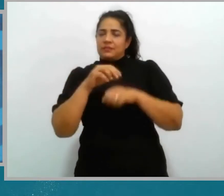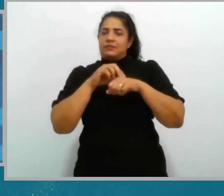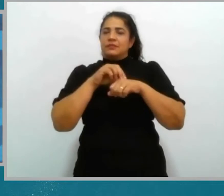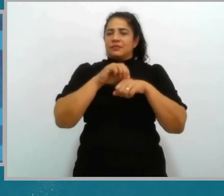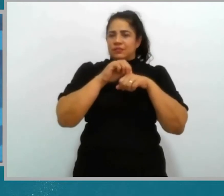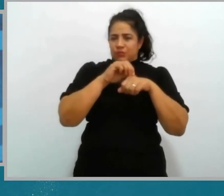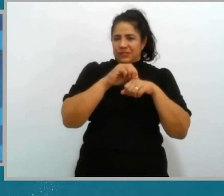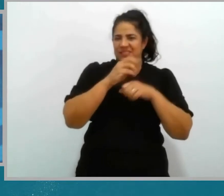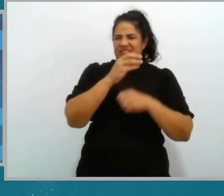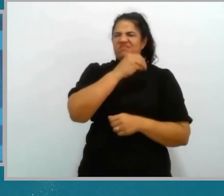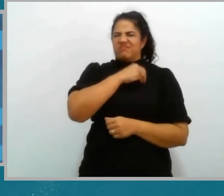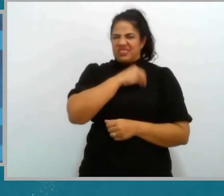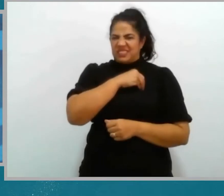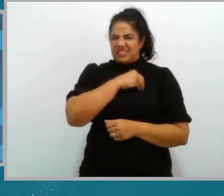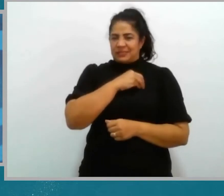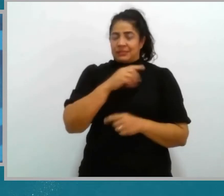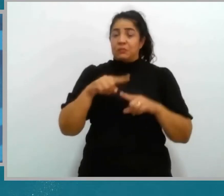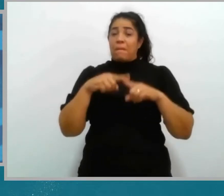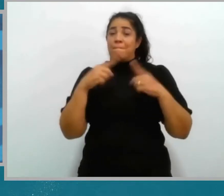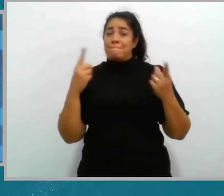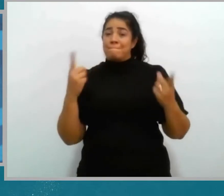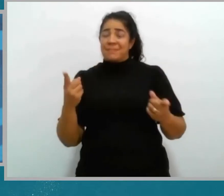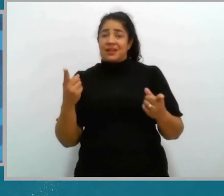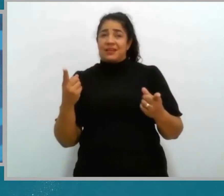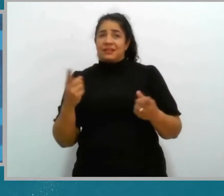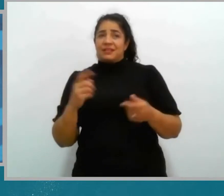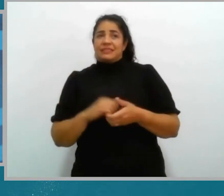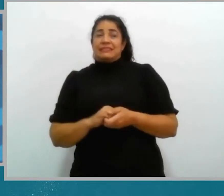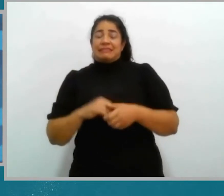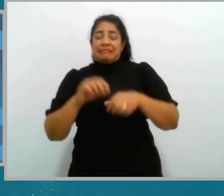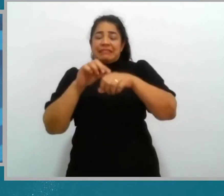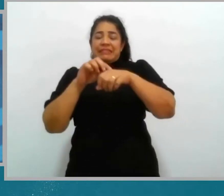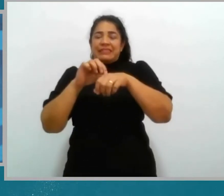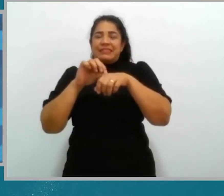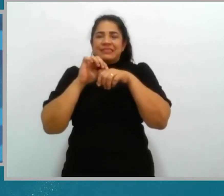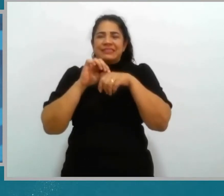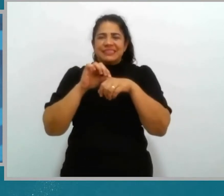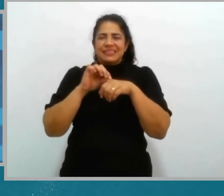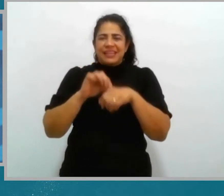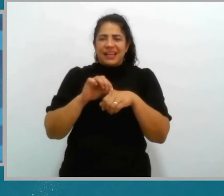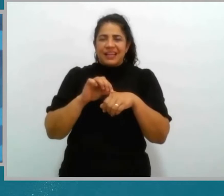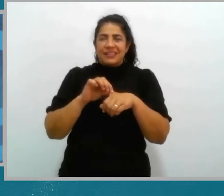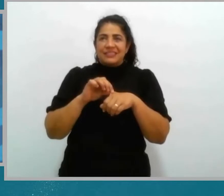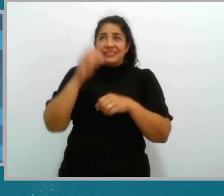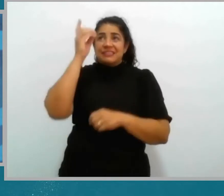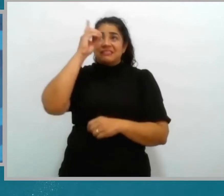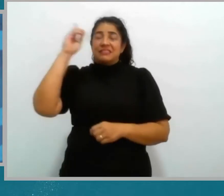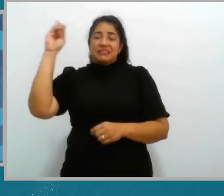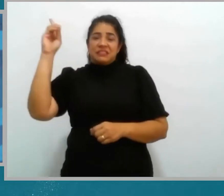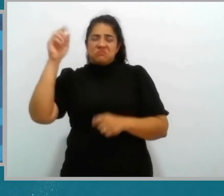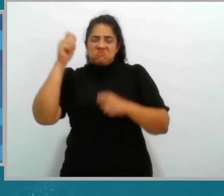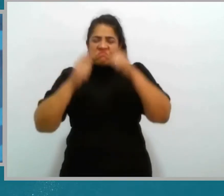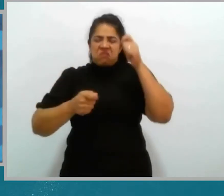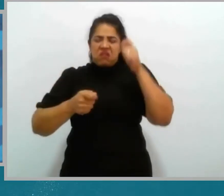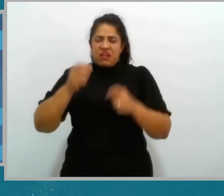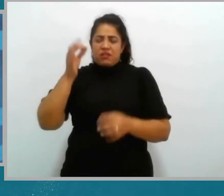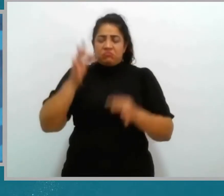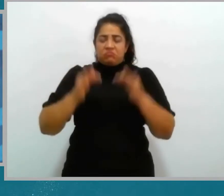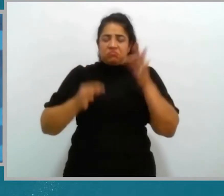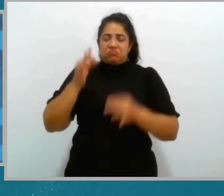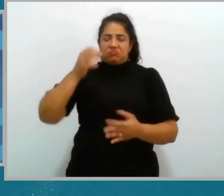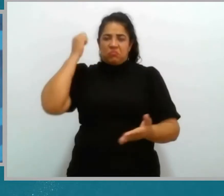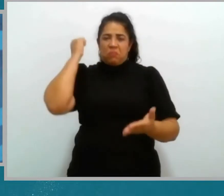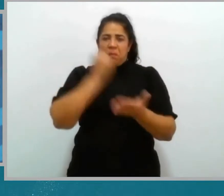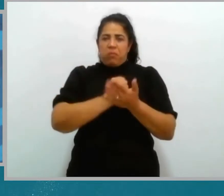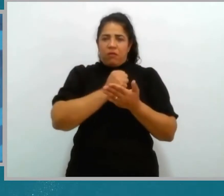efeito, condenou Deus na carne o pecado. Por meio dessa semelhança da carne do